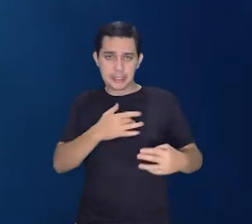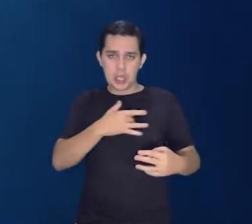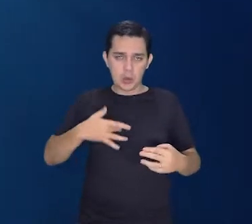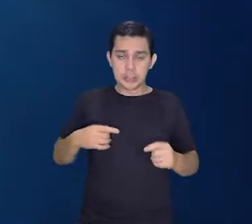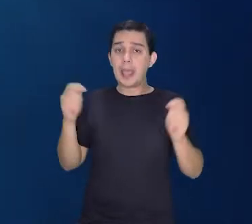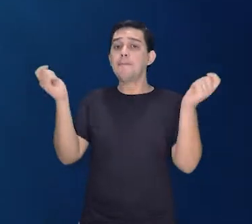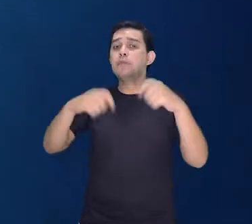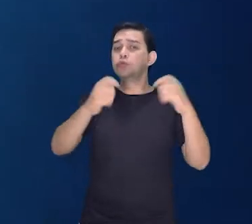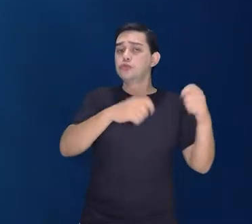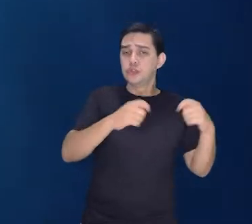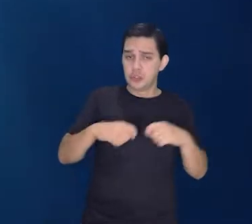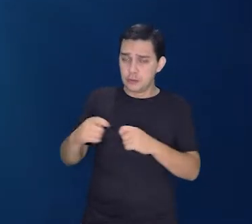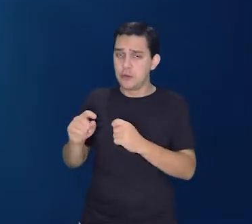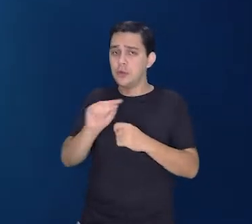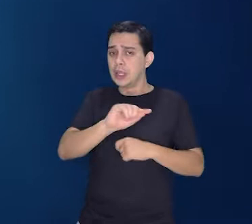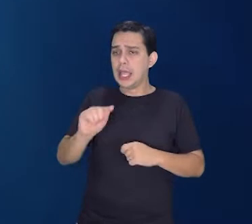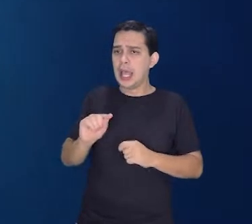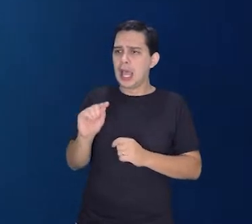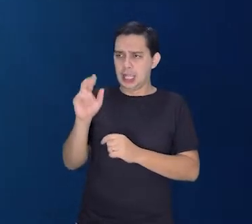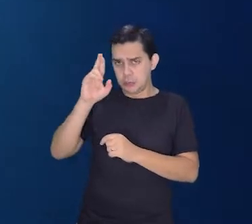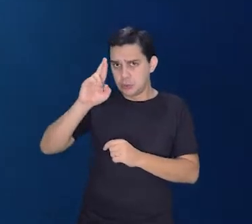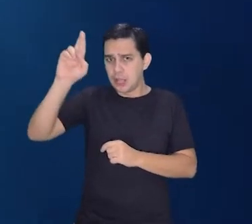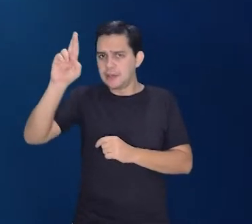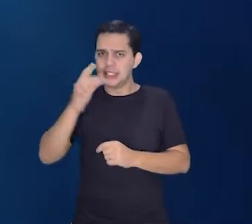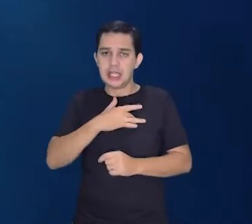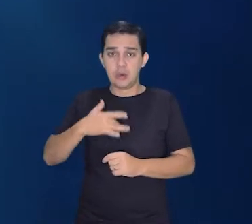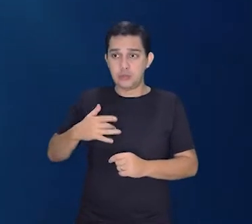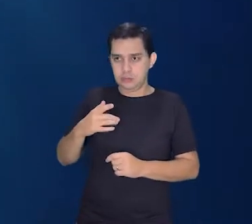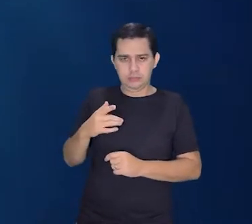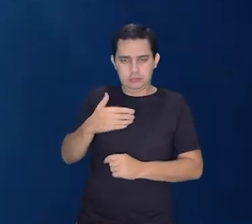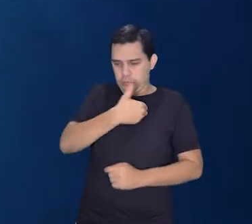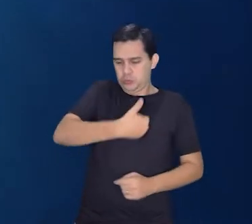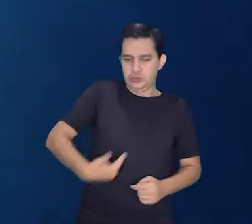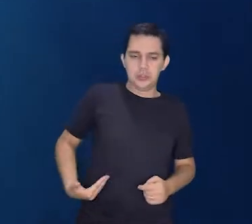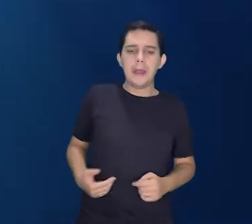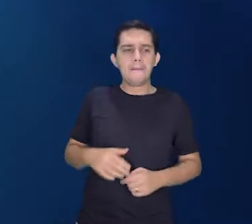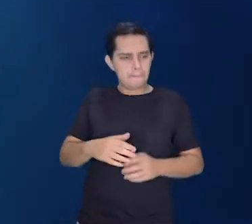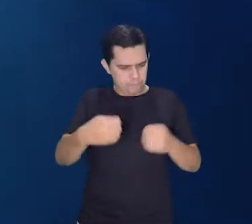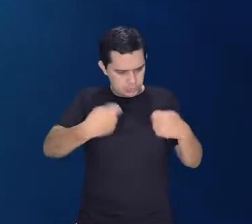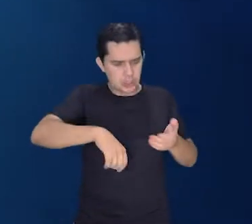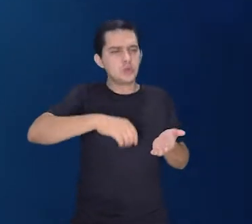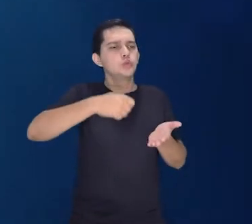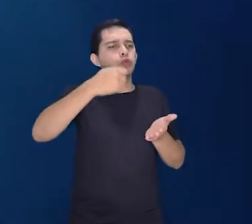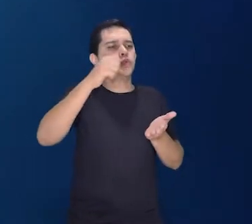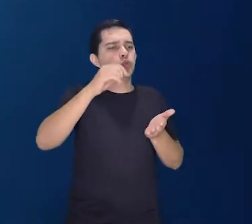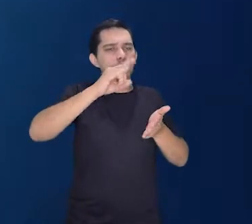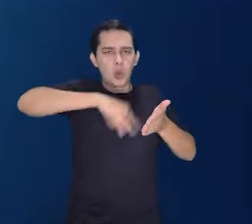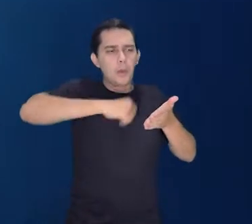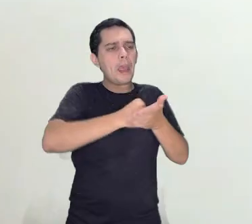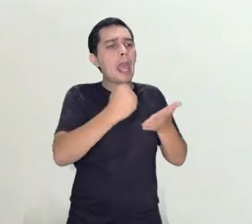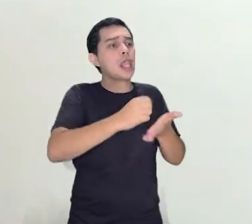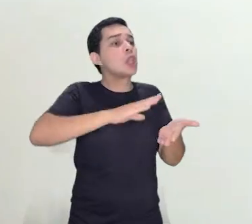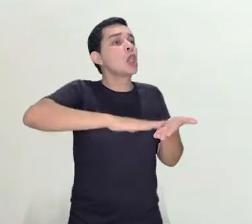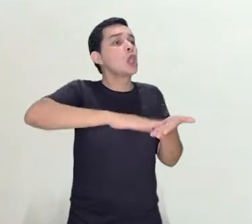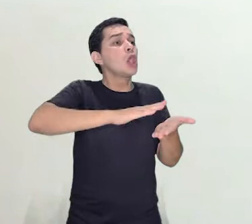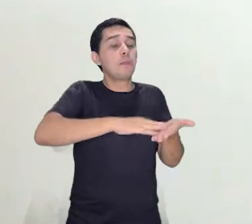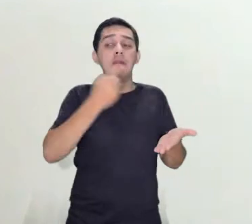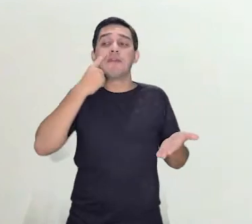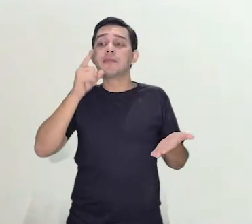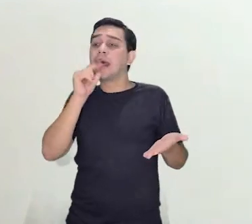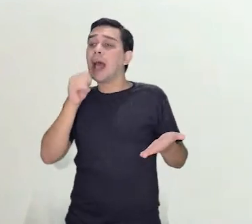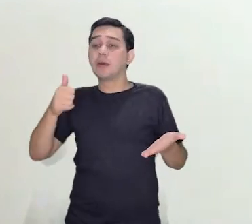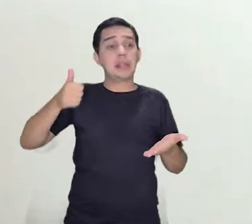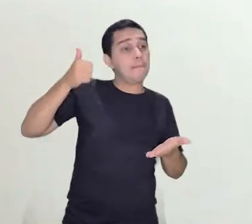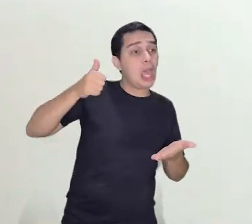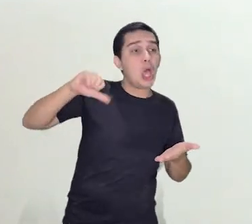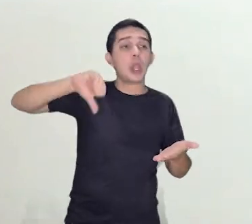possibilidade da Autoridade de Saúde Pública exigir esse documento dos responsáveis pelo sistema de abastecimento de água. A recomendação